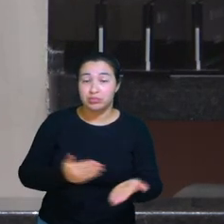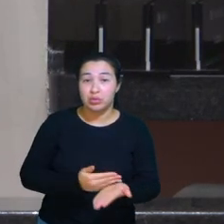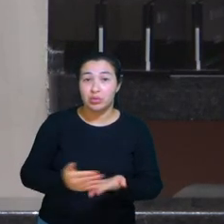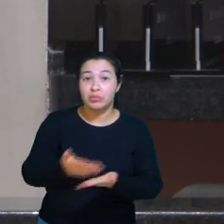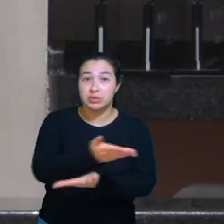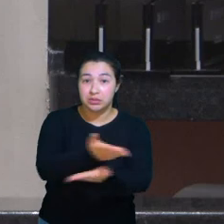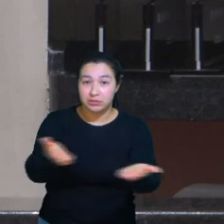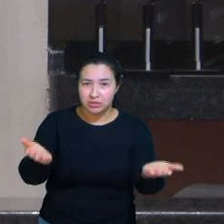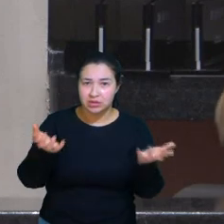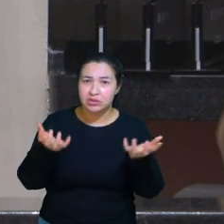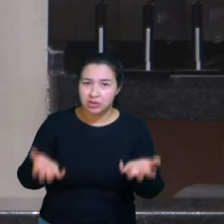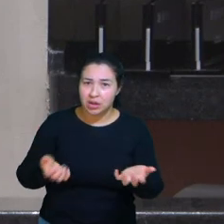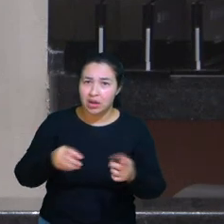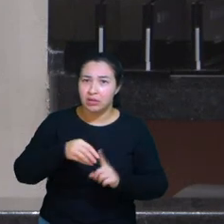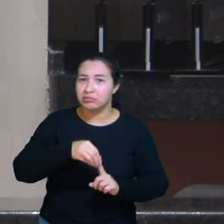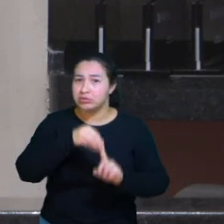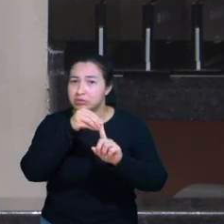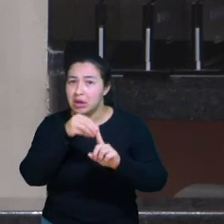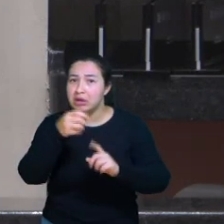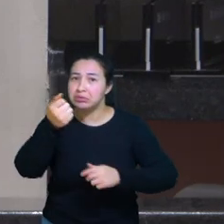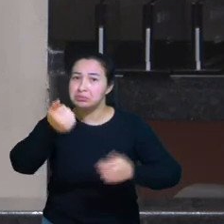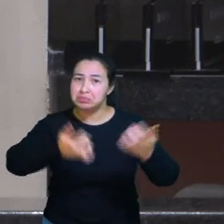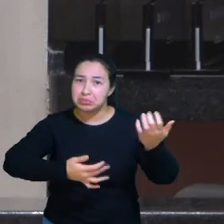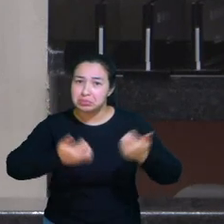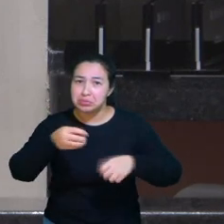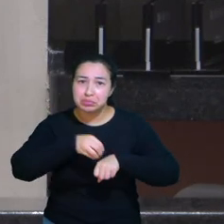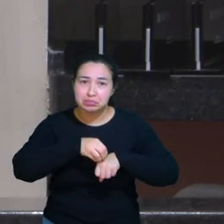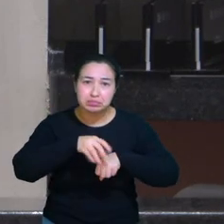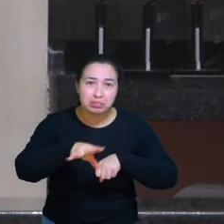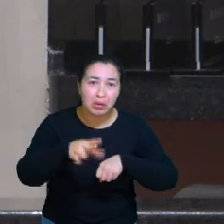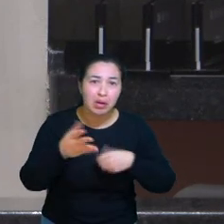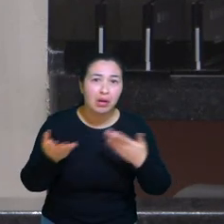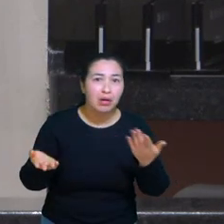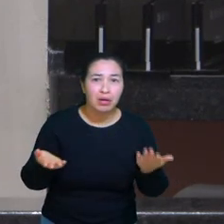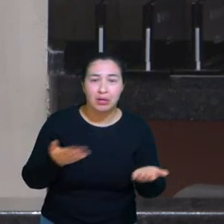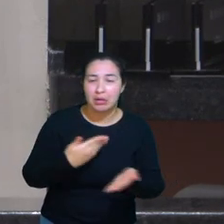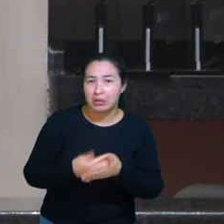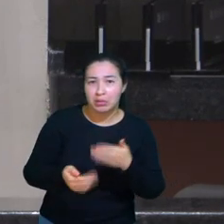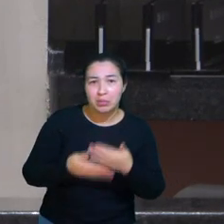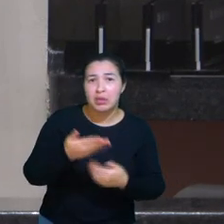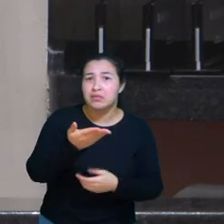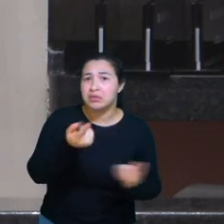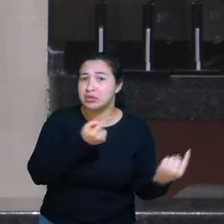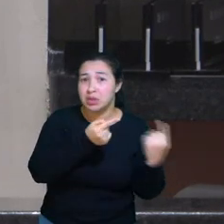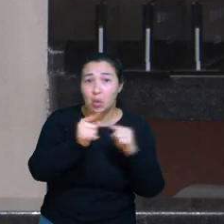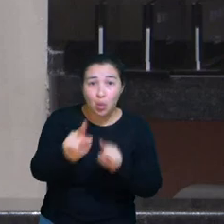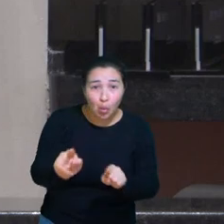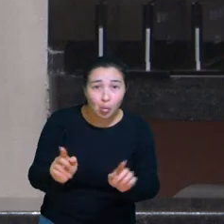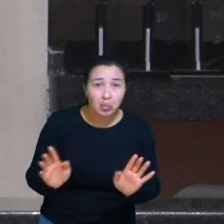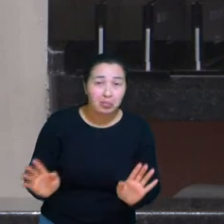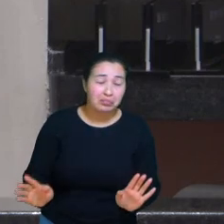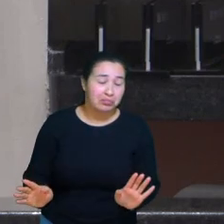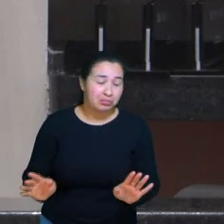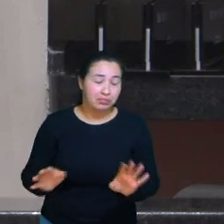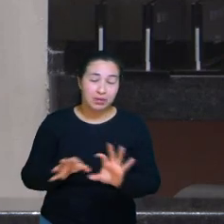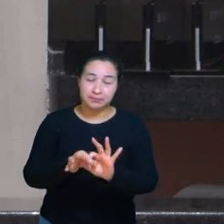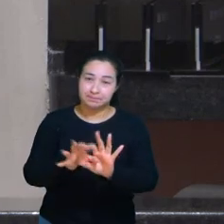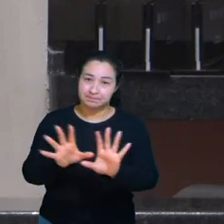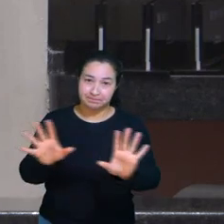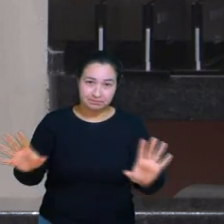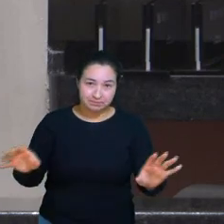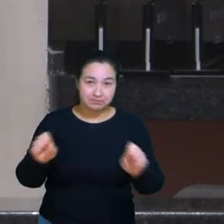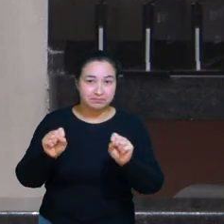queira fazer algum destaque alguma sugestão alguma crítica ou eh pois